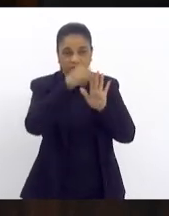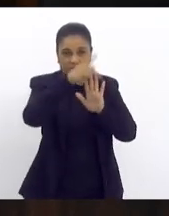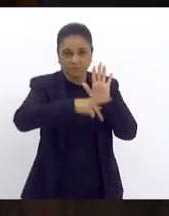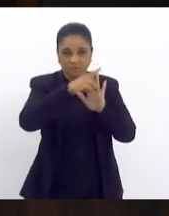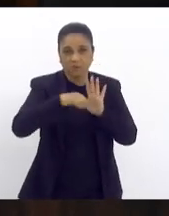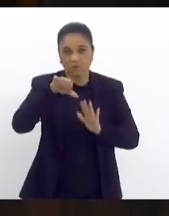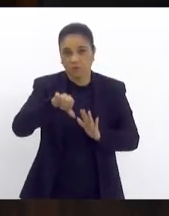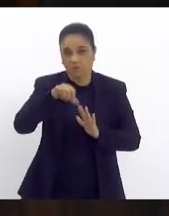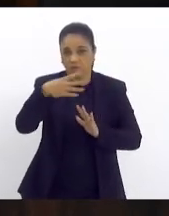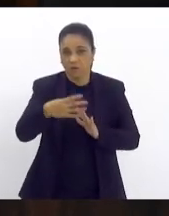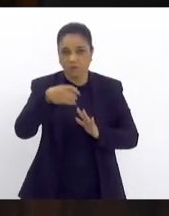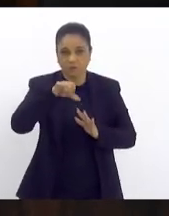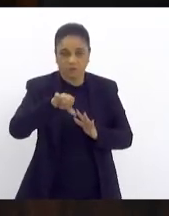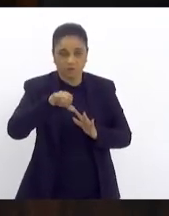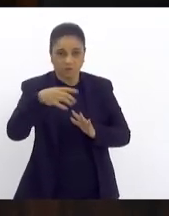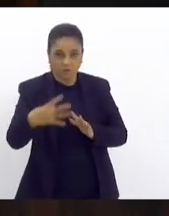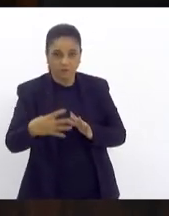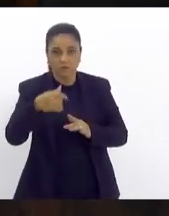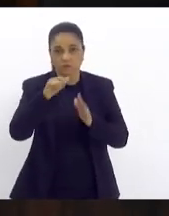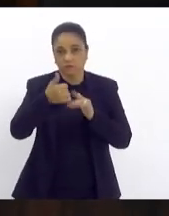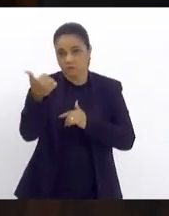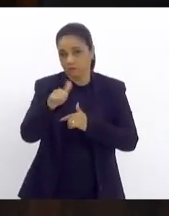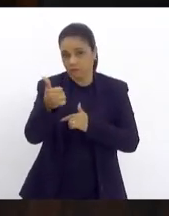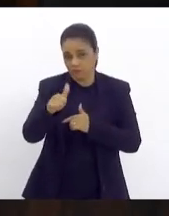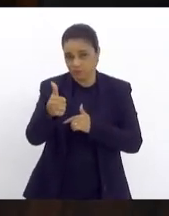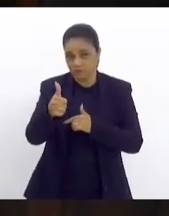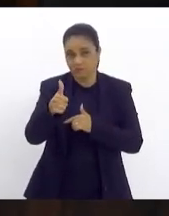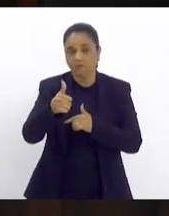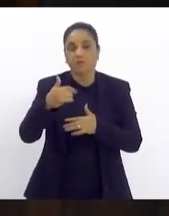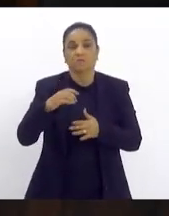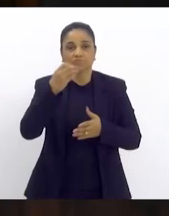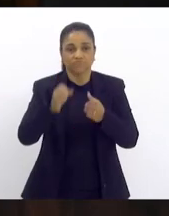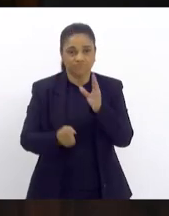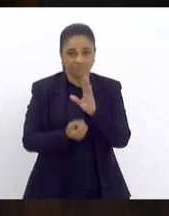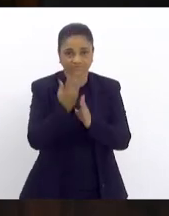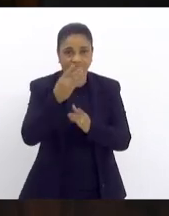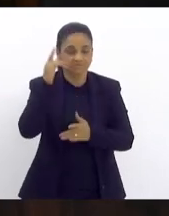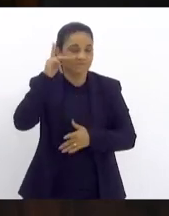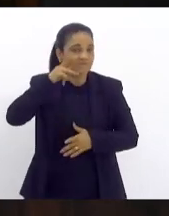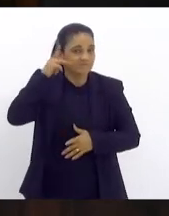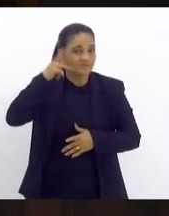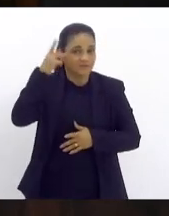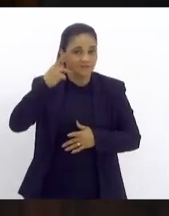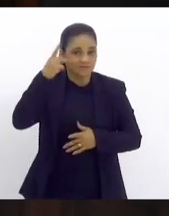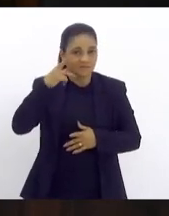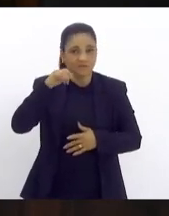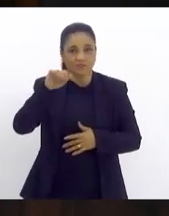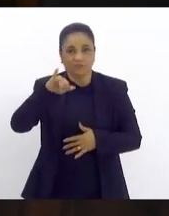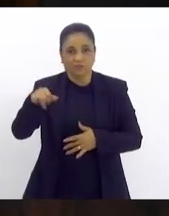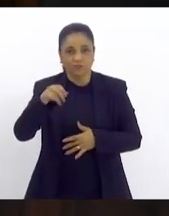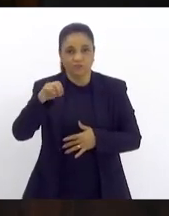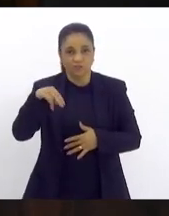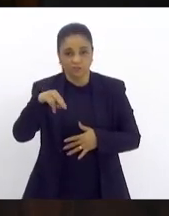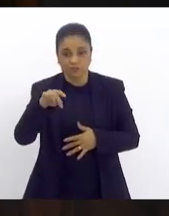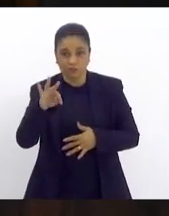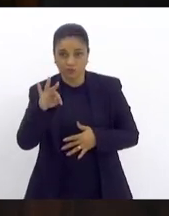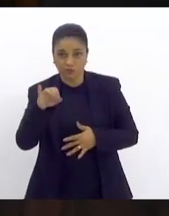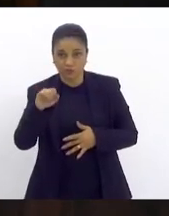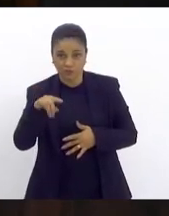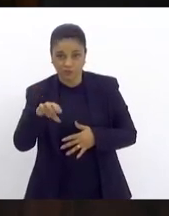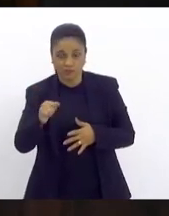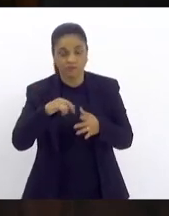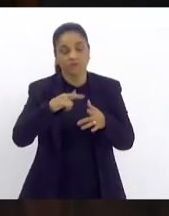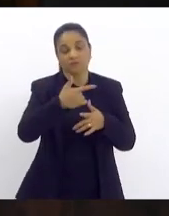949 2011 de autoria deputada Janira Rocha que altera a lei 606 0 de 7 de outubro de